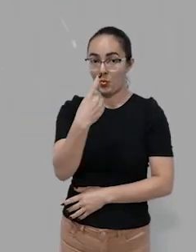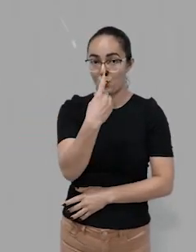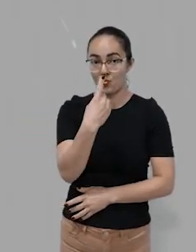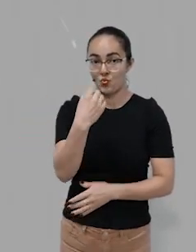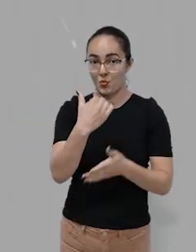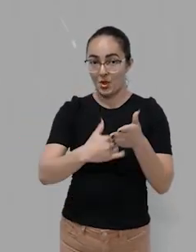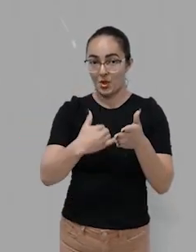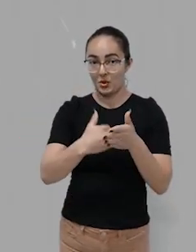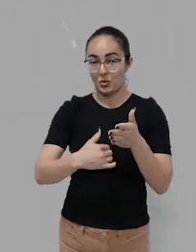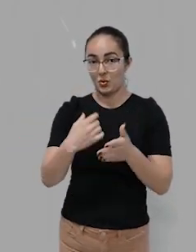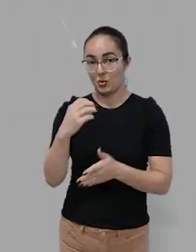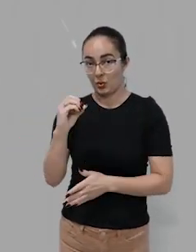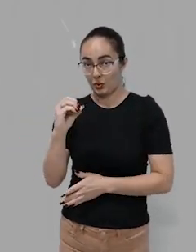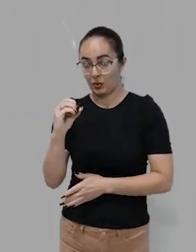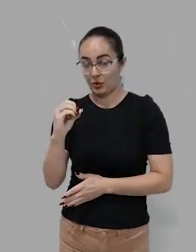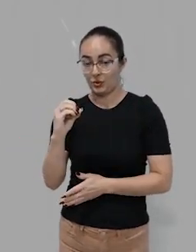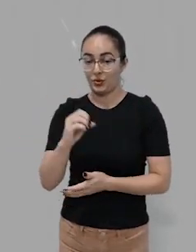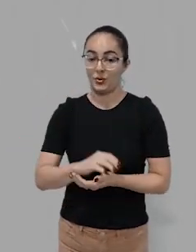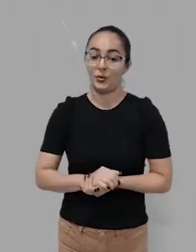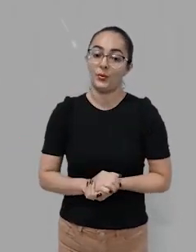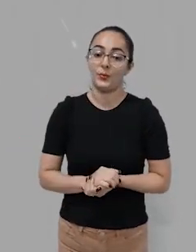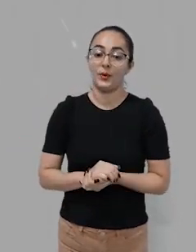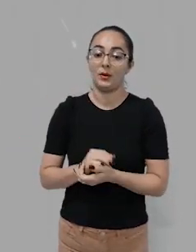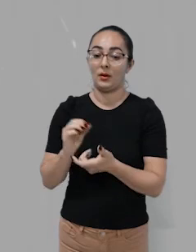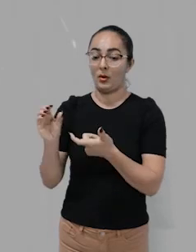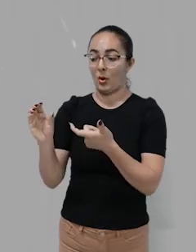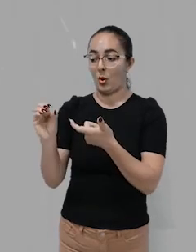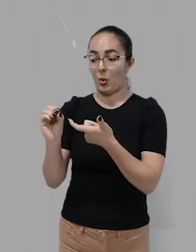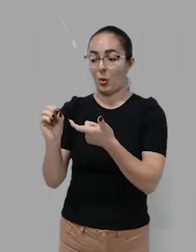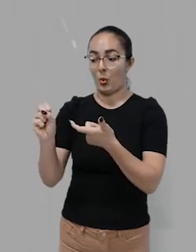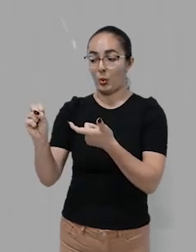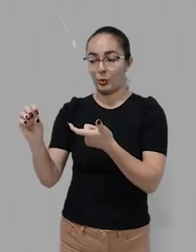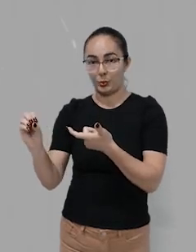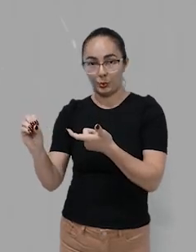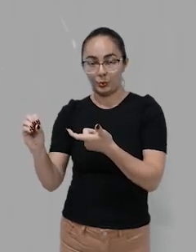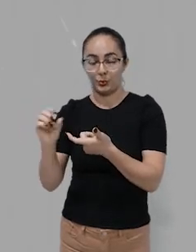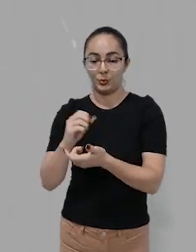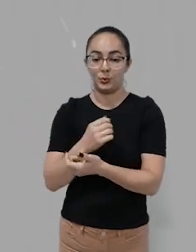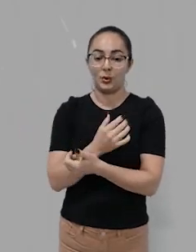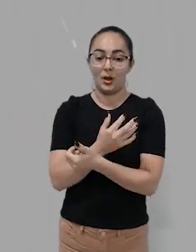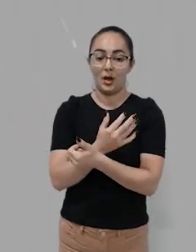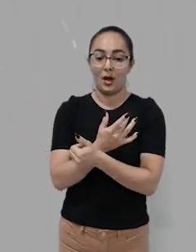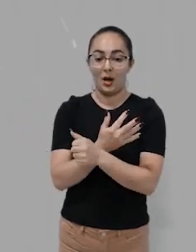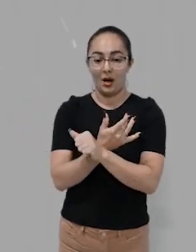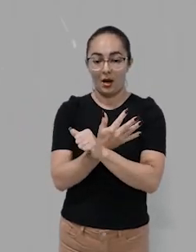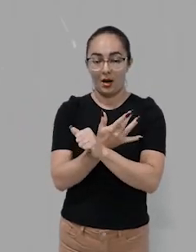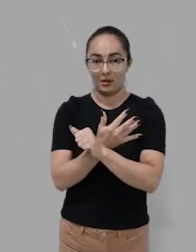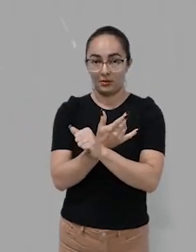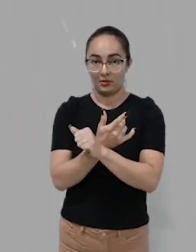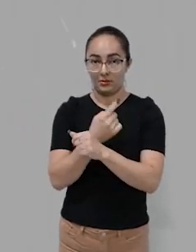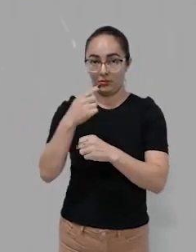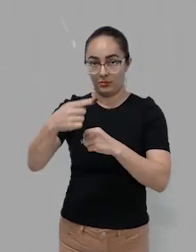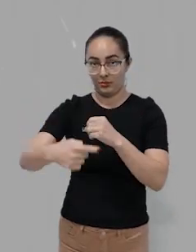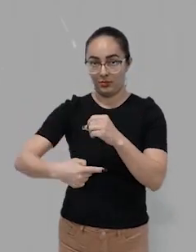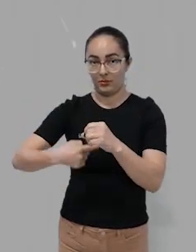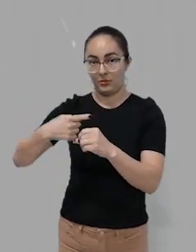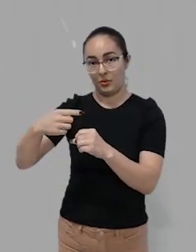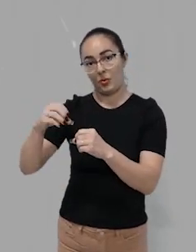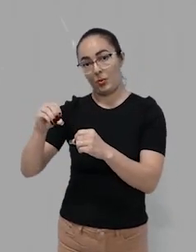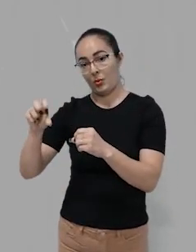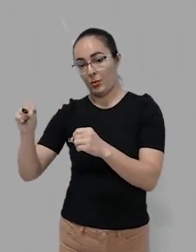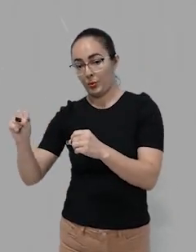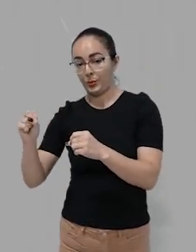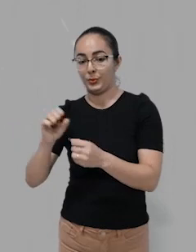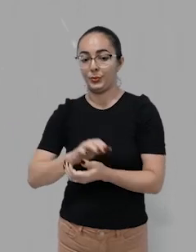ácido fosforoso. E nós temos o H3PO2, 2 oxigênios a menos,